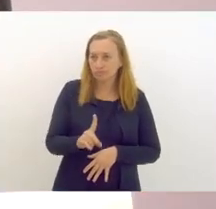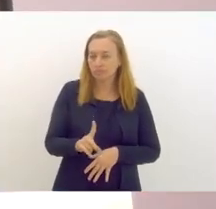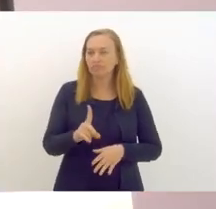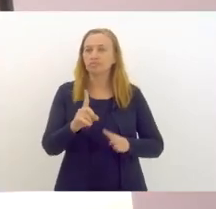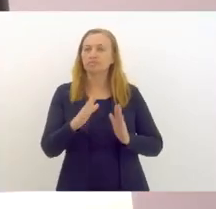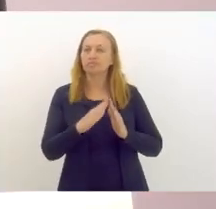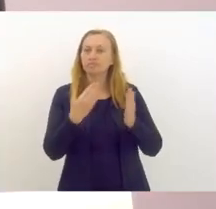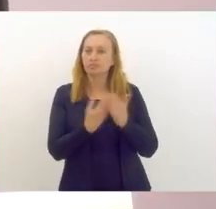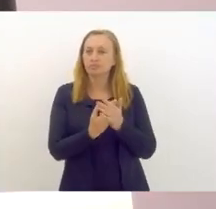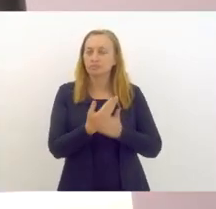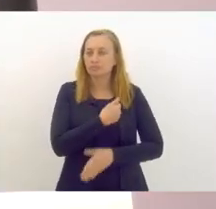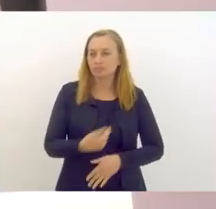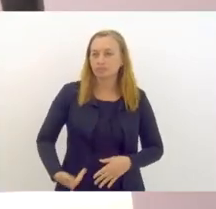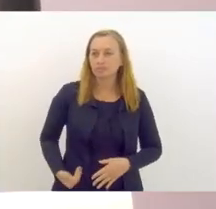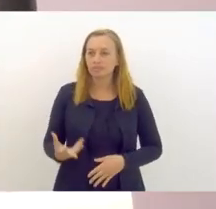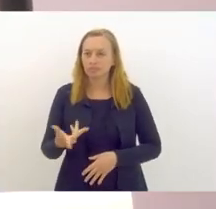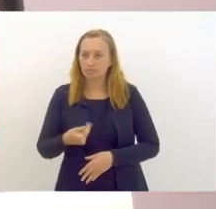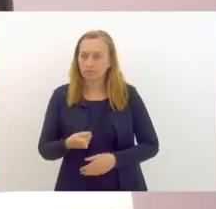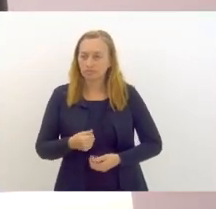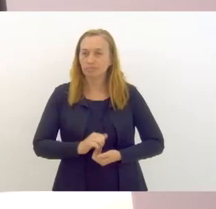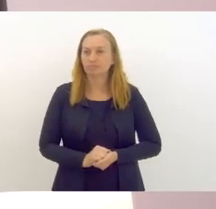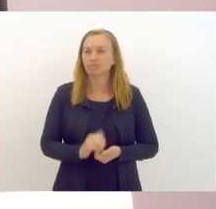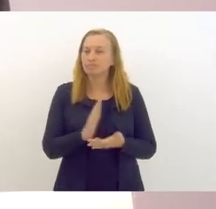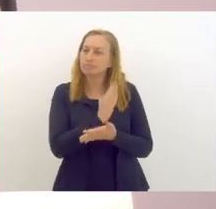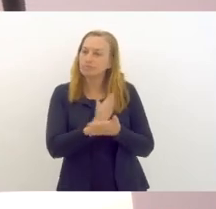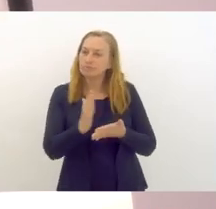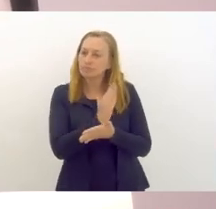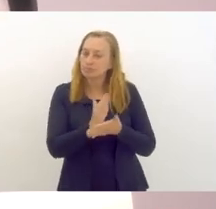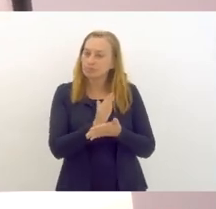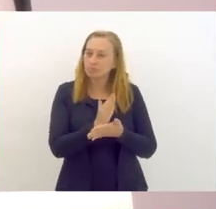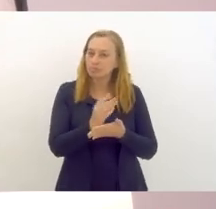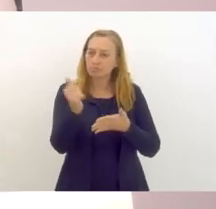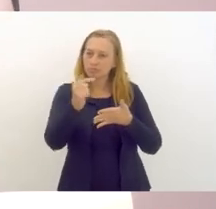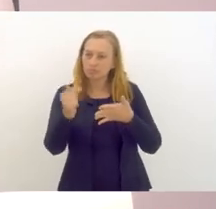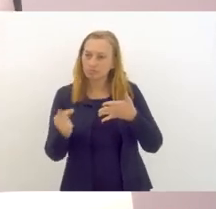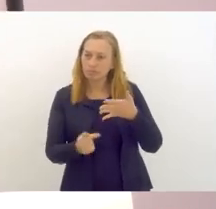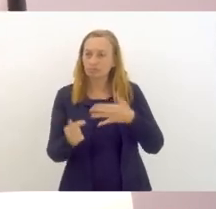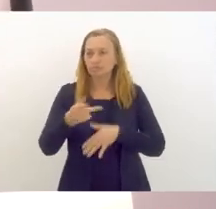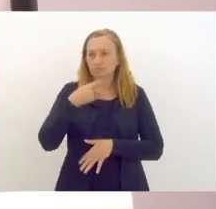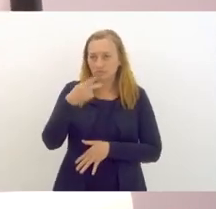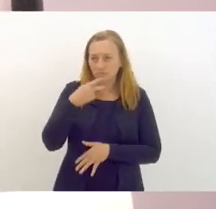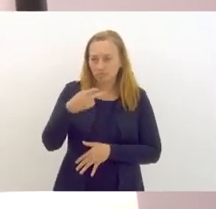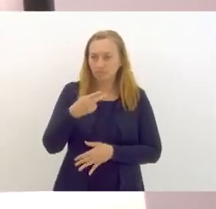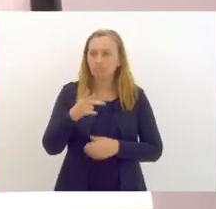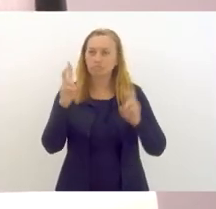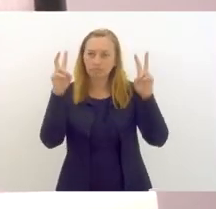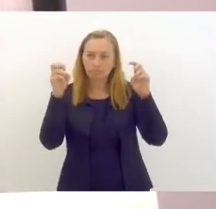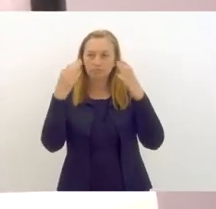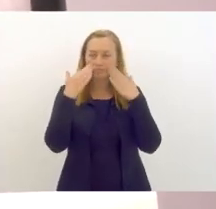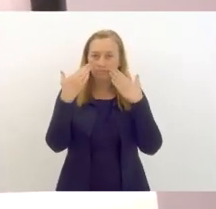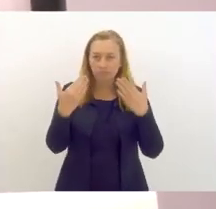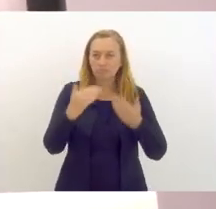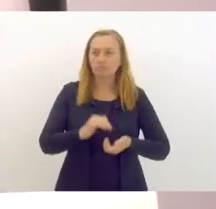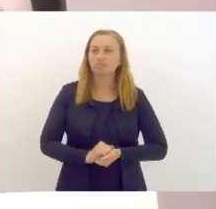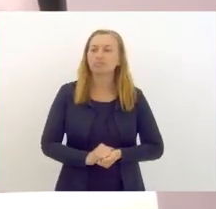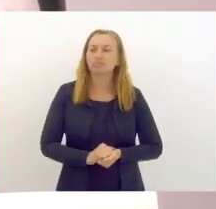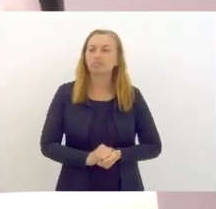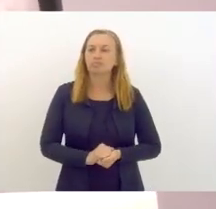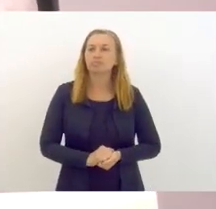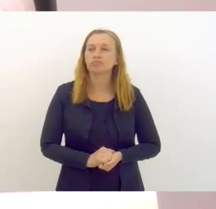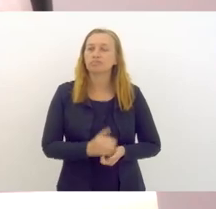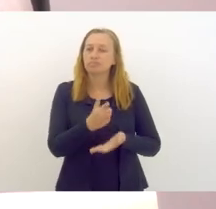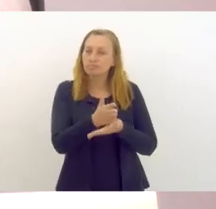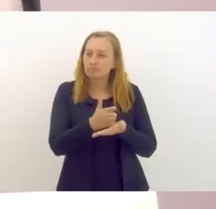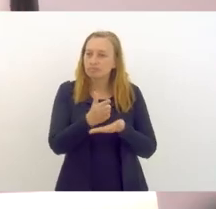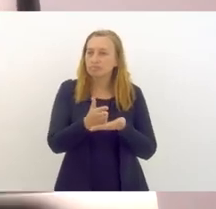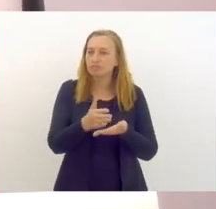qualidade, efetivamente. Algumas questões eu pontuei aqui para a gente falar acerca dos temas apresentados, né? E eu tentei dividir um